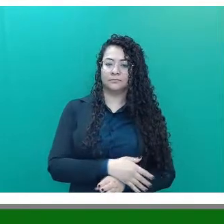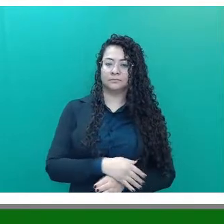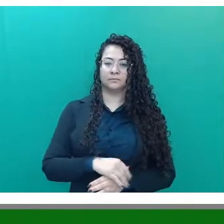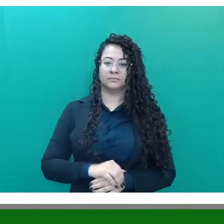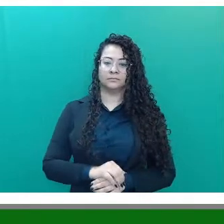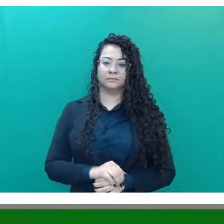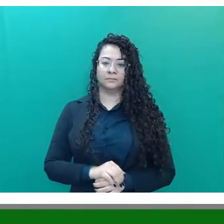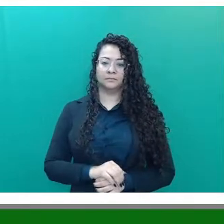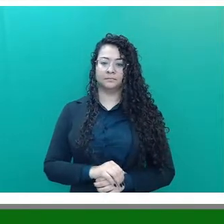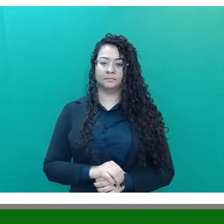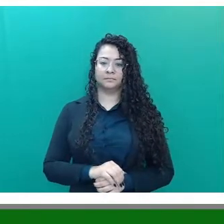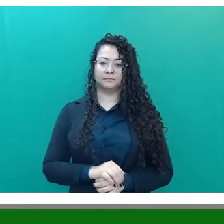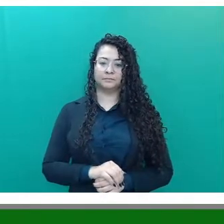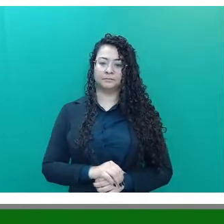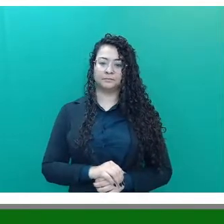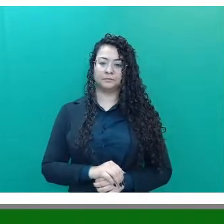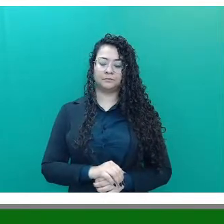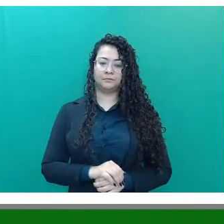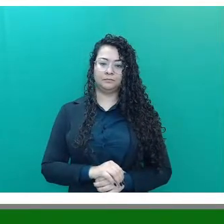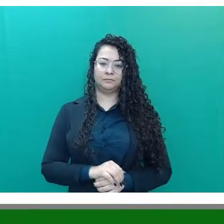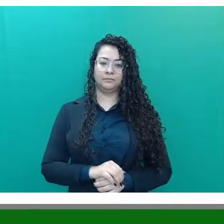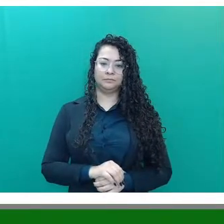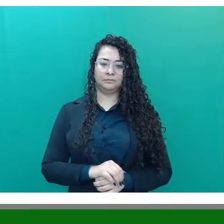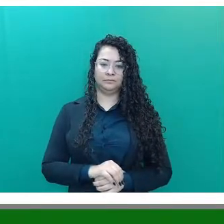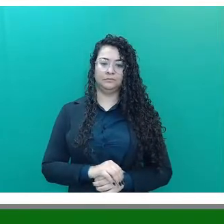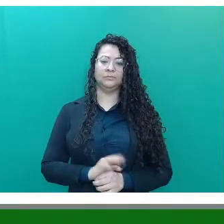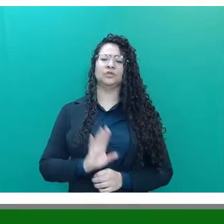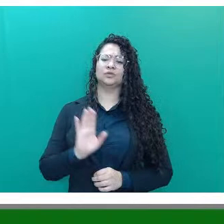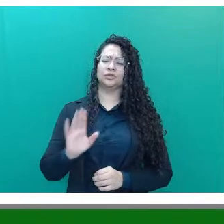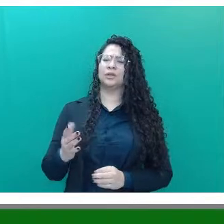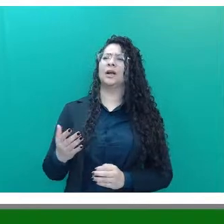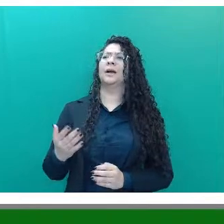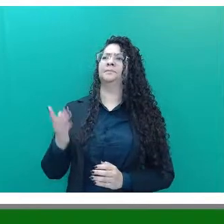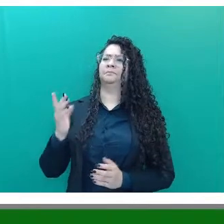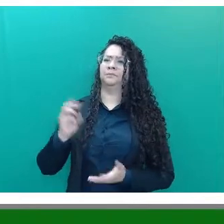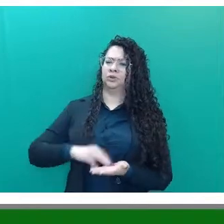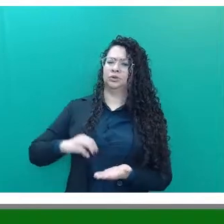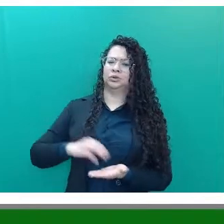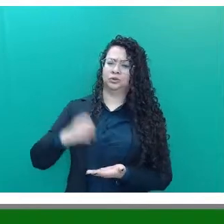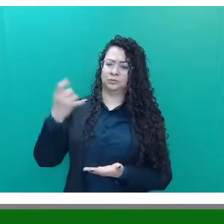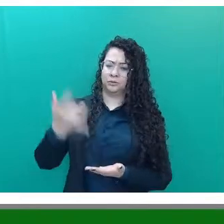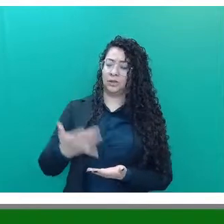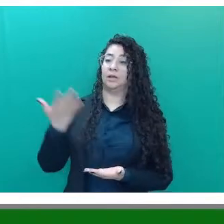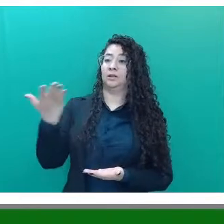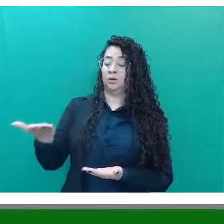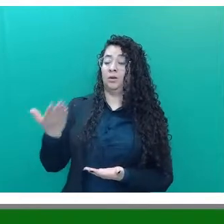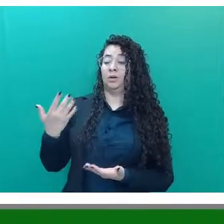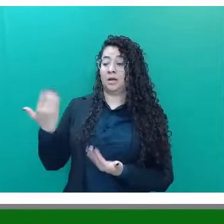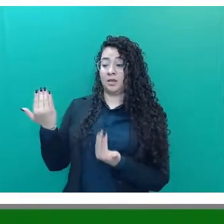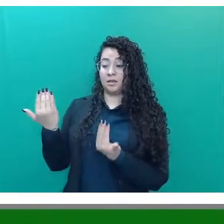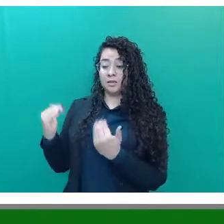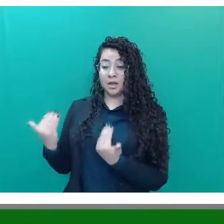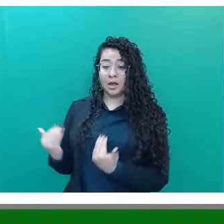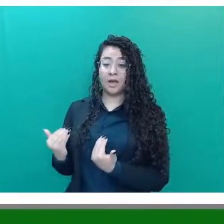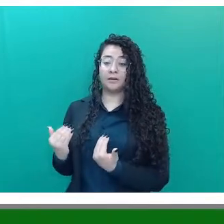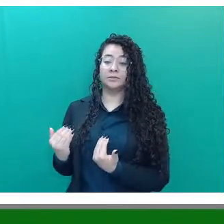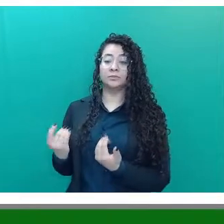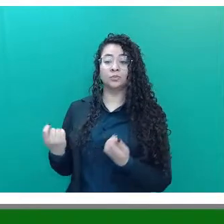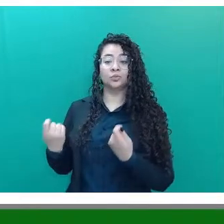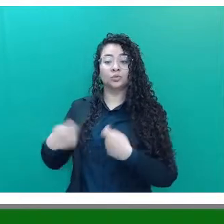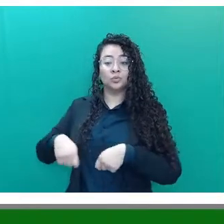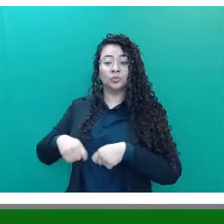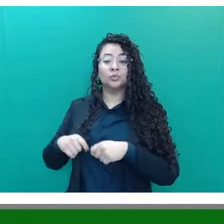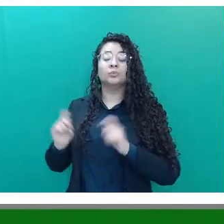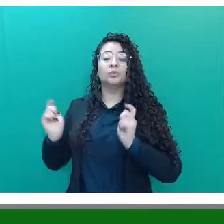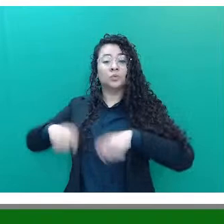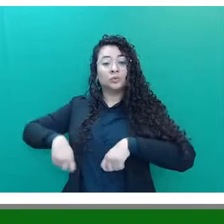Ali, já no início da análise, eu já falei da metodologia e tal, então ali na análise que você começa a apresentar